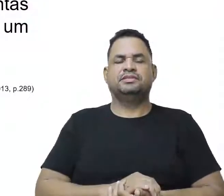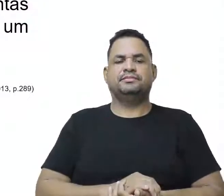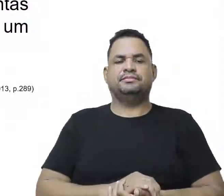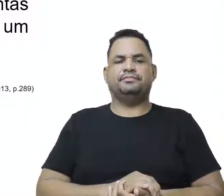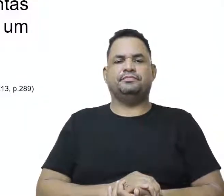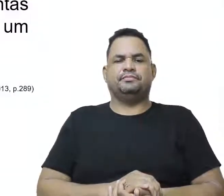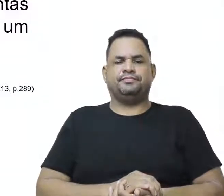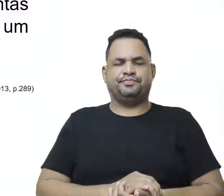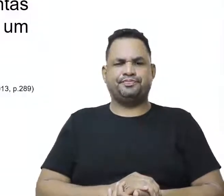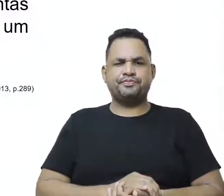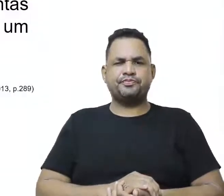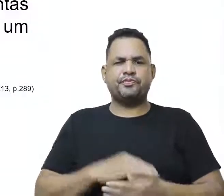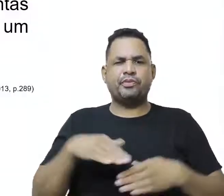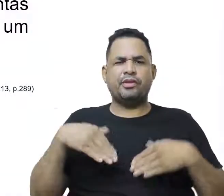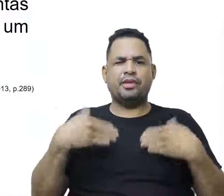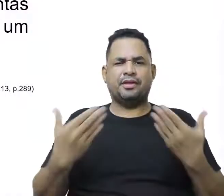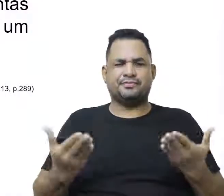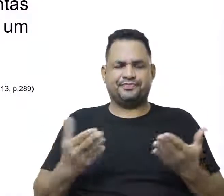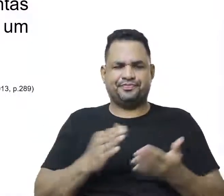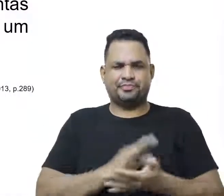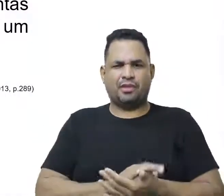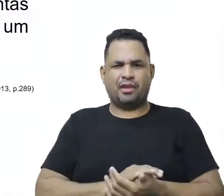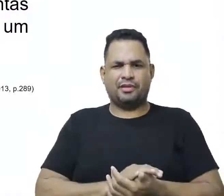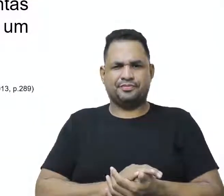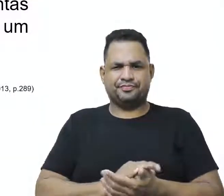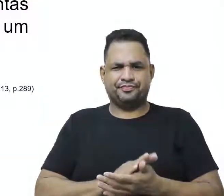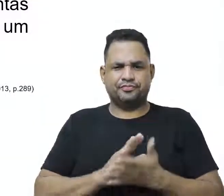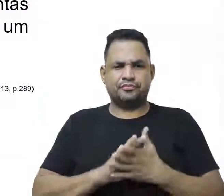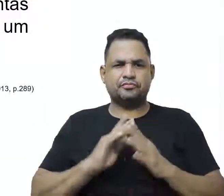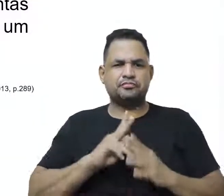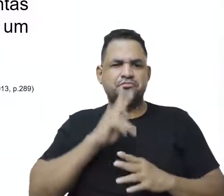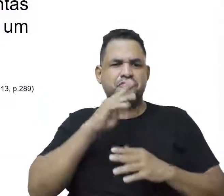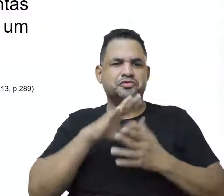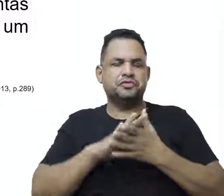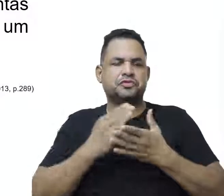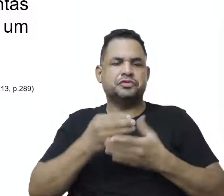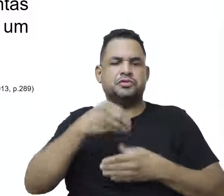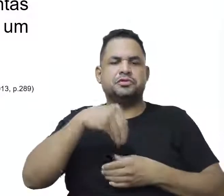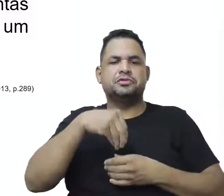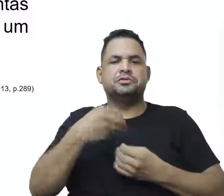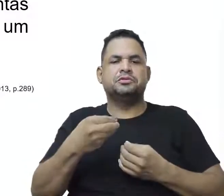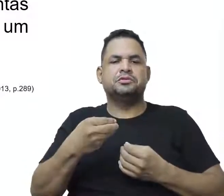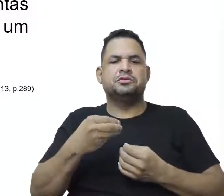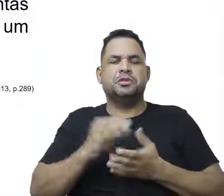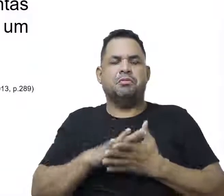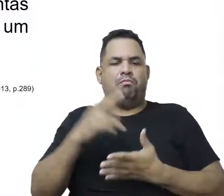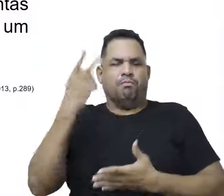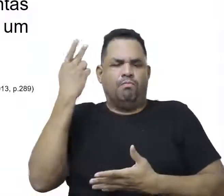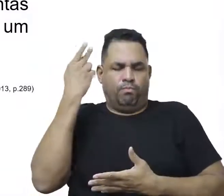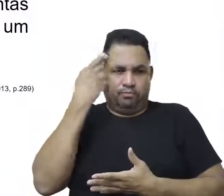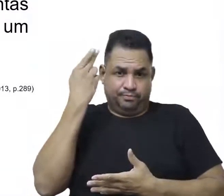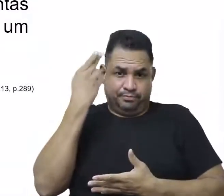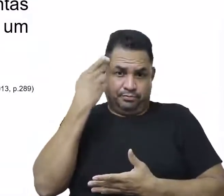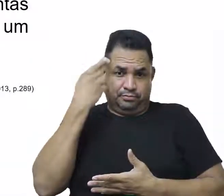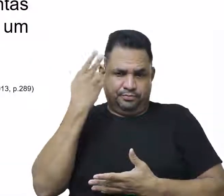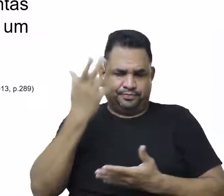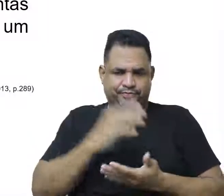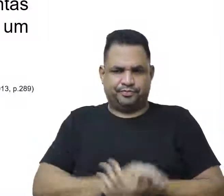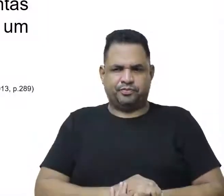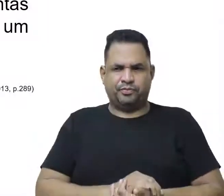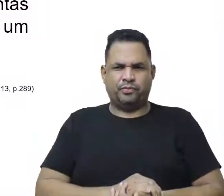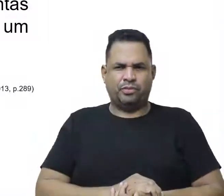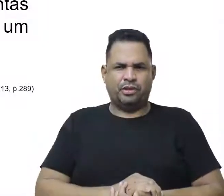quando as pessoas atribuíram a entidade e forças Sobrenaturais a responsabilidades pela acontecer pelos